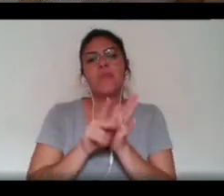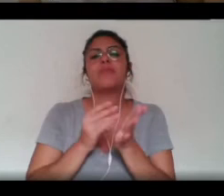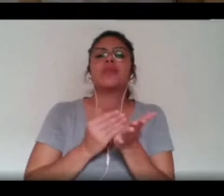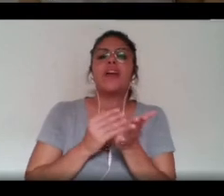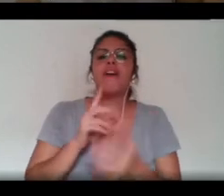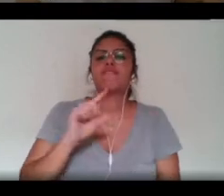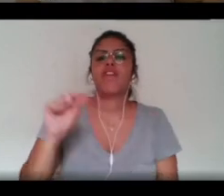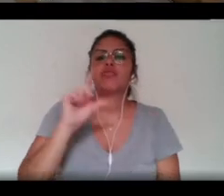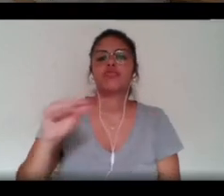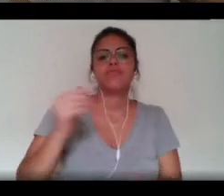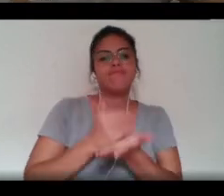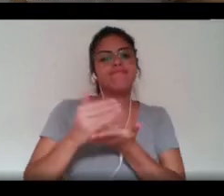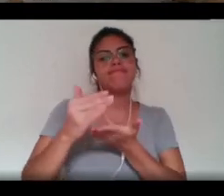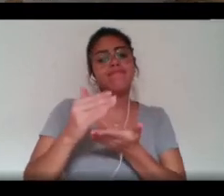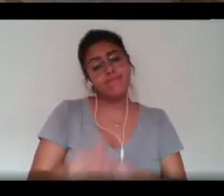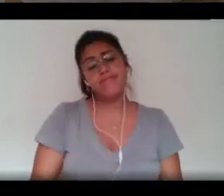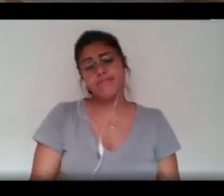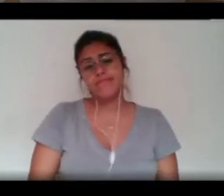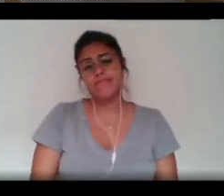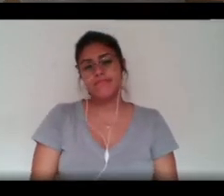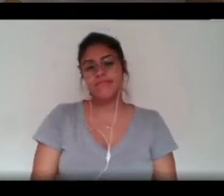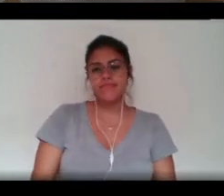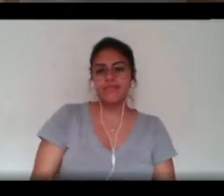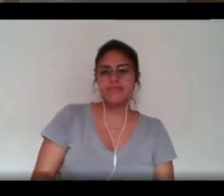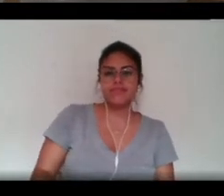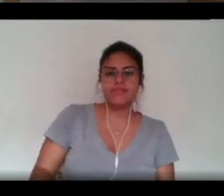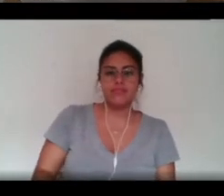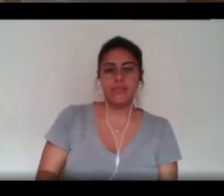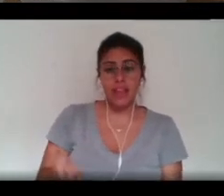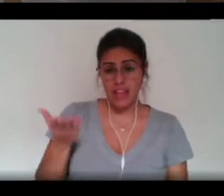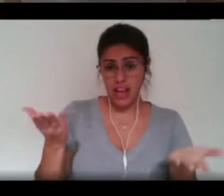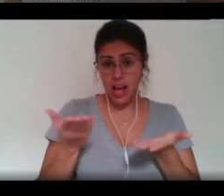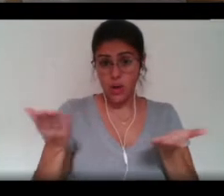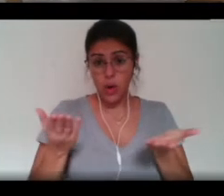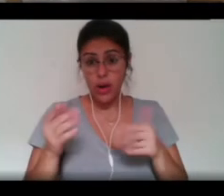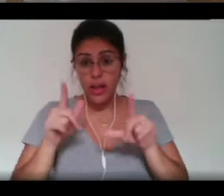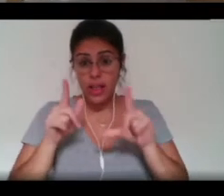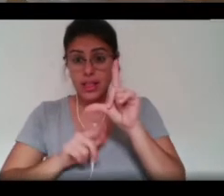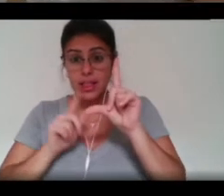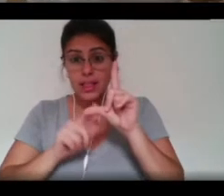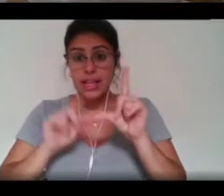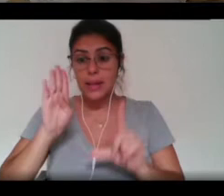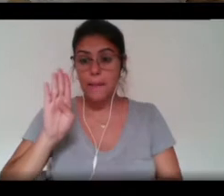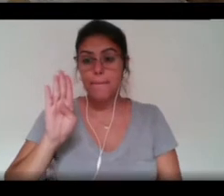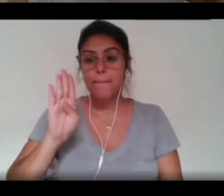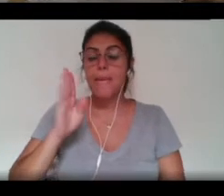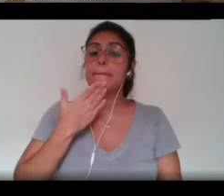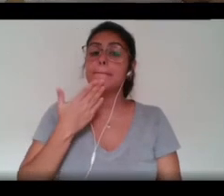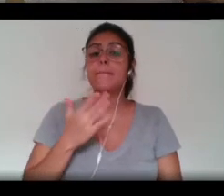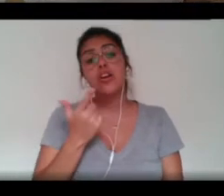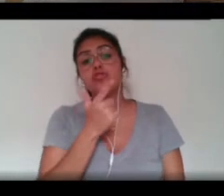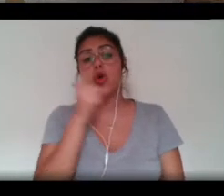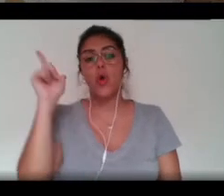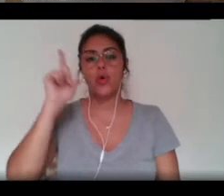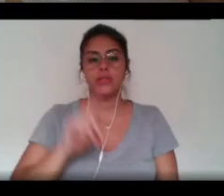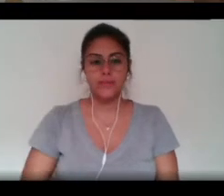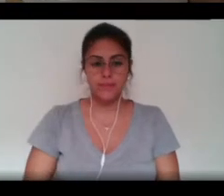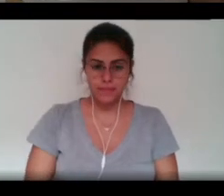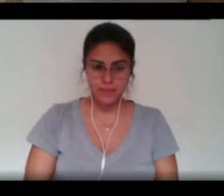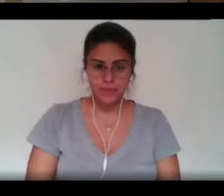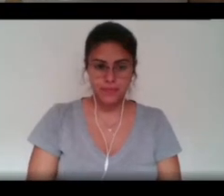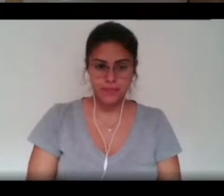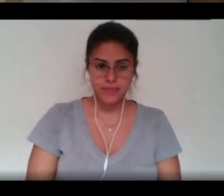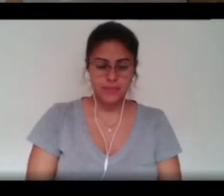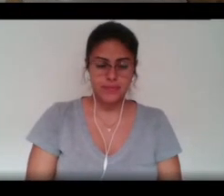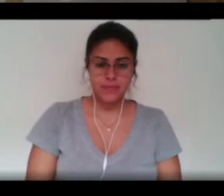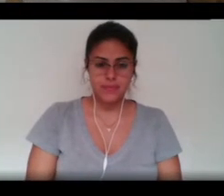você está procurando, tá? Agora, na letra B, ele pede outra coisa. Ele fala o seguinte, considere